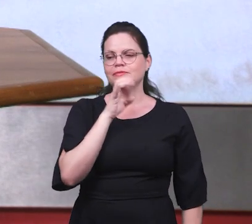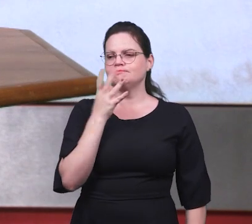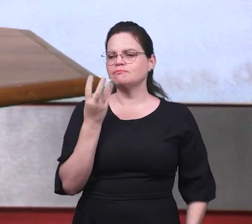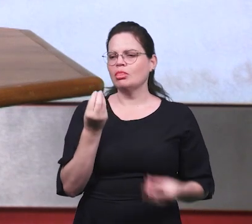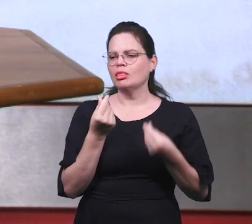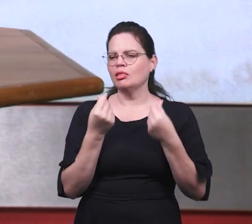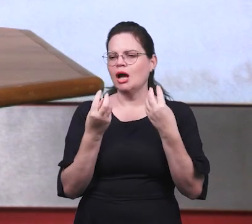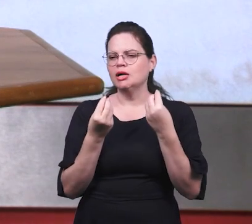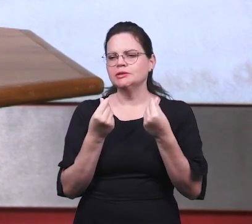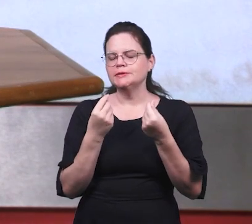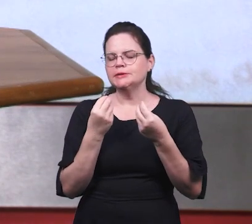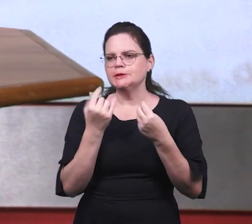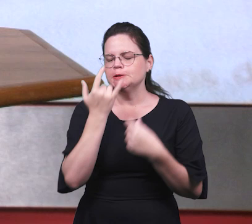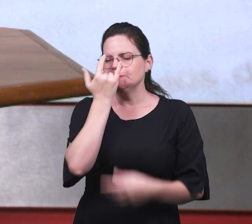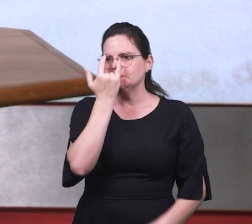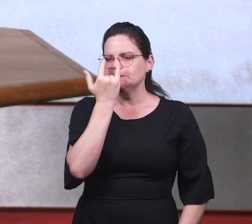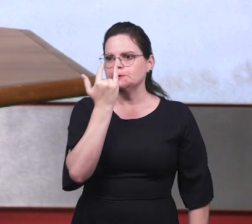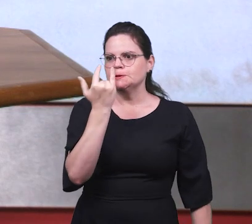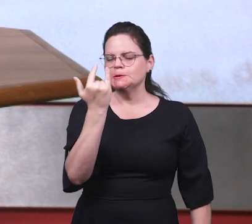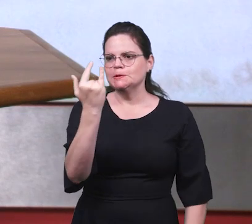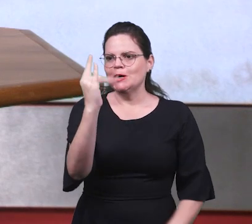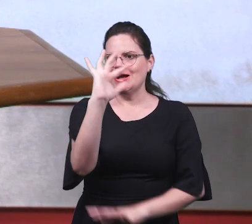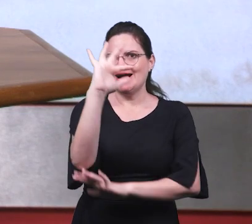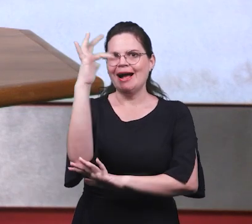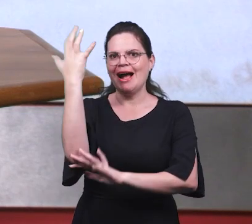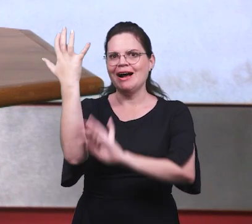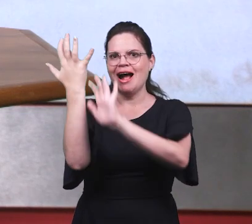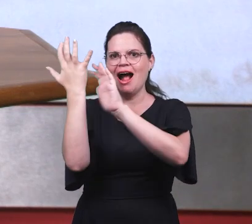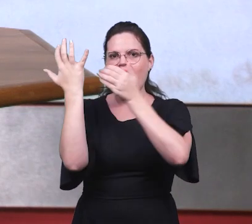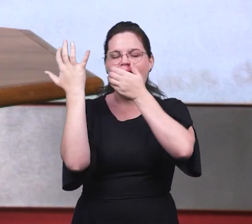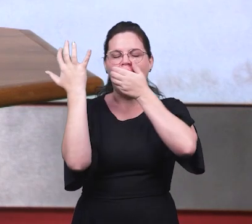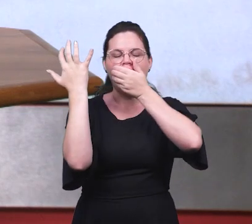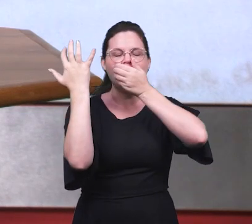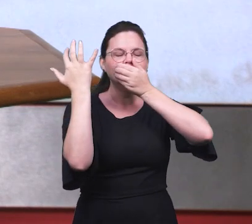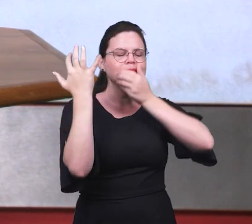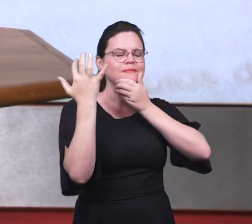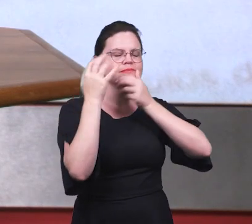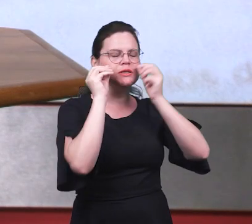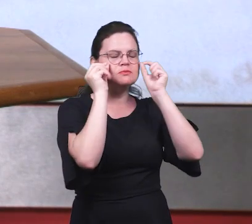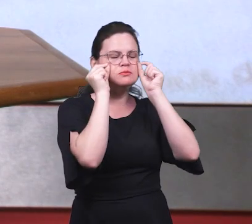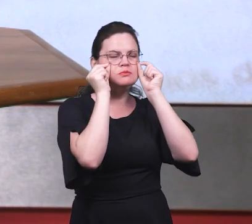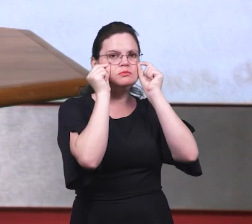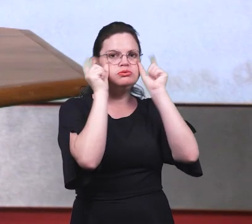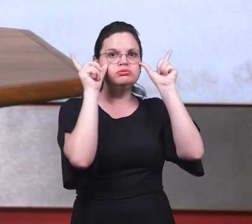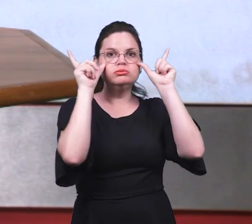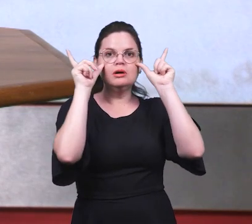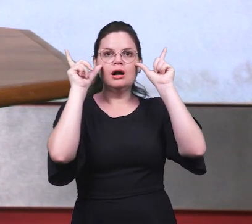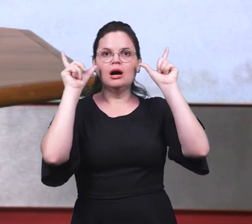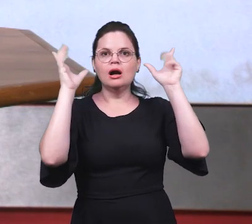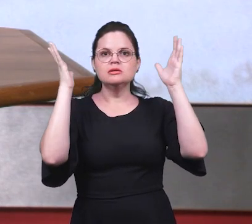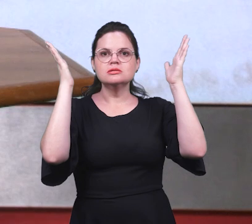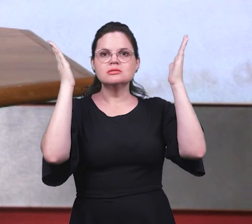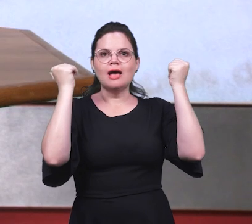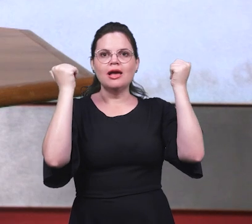fruto, os seus olhos foram abertos. Agora sabiam o que era bem e